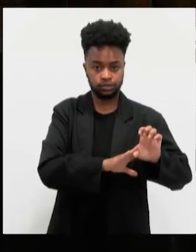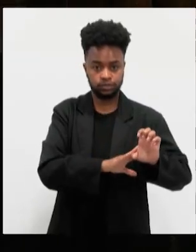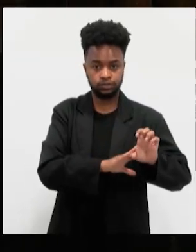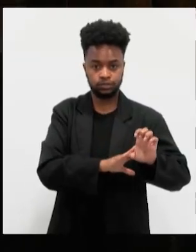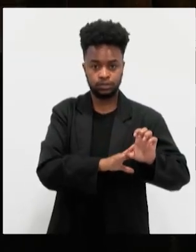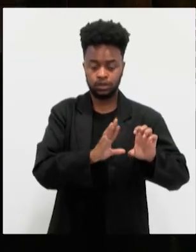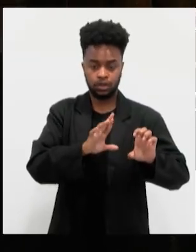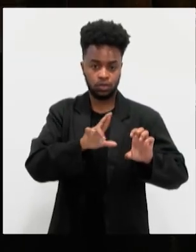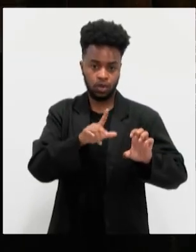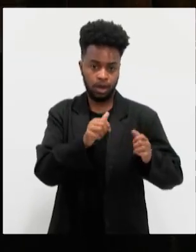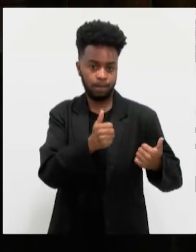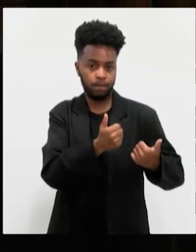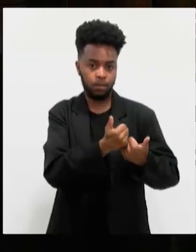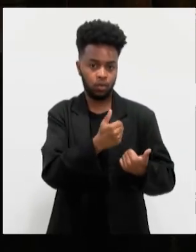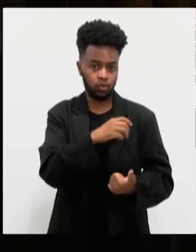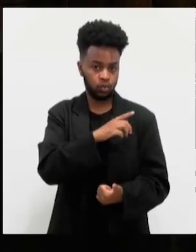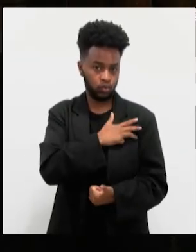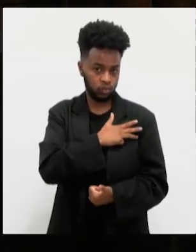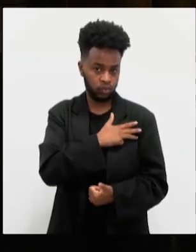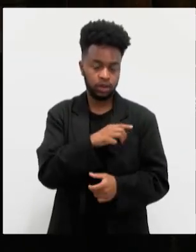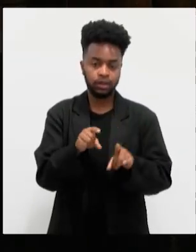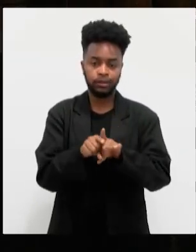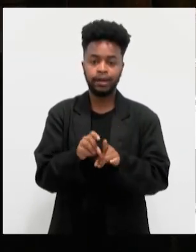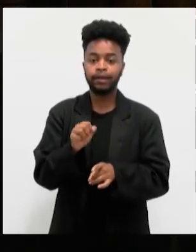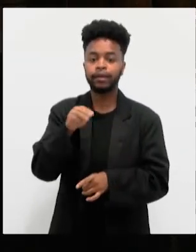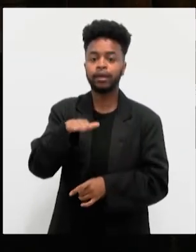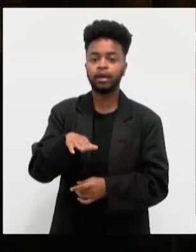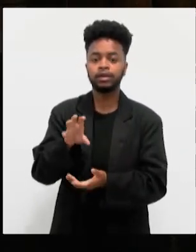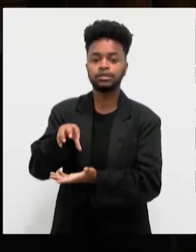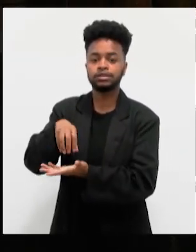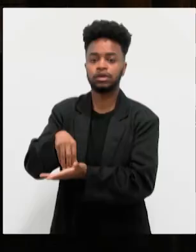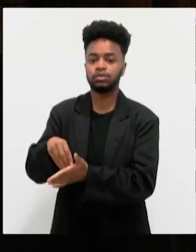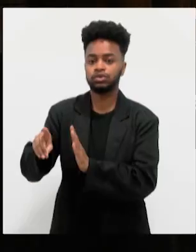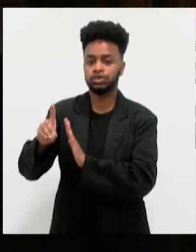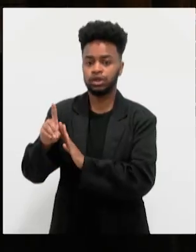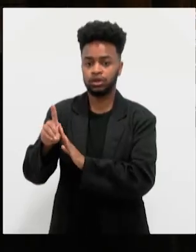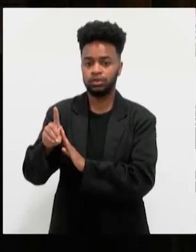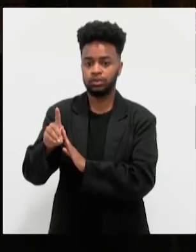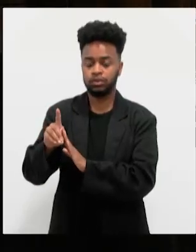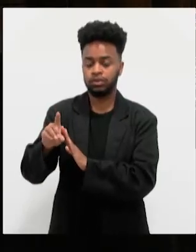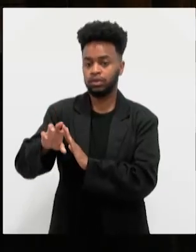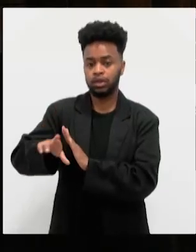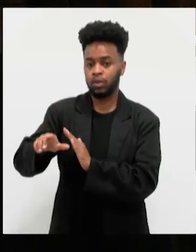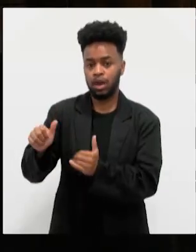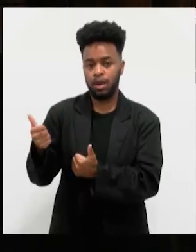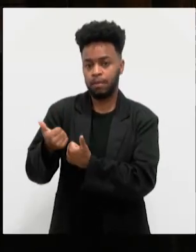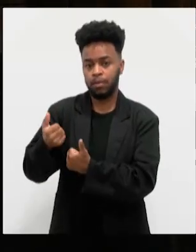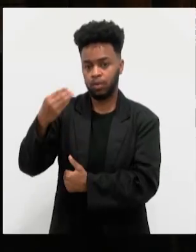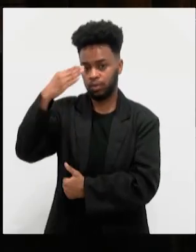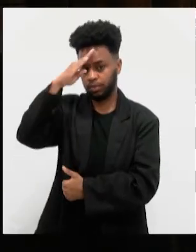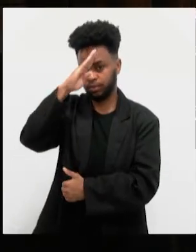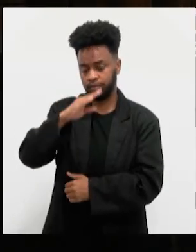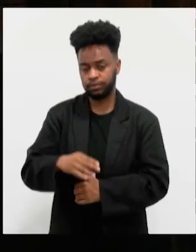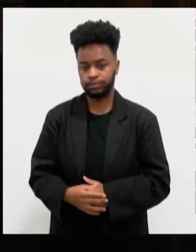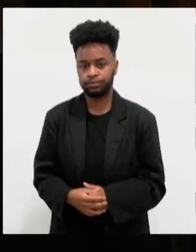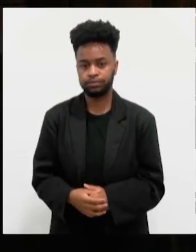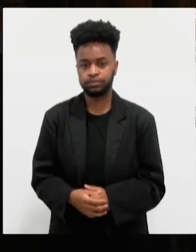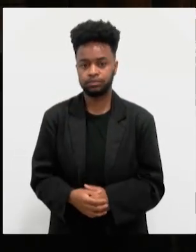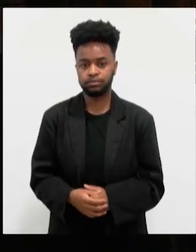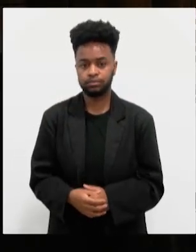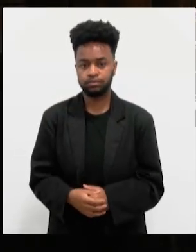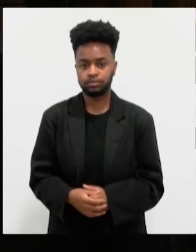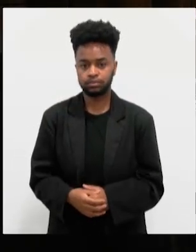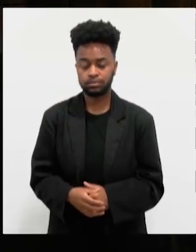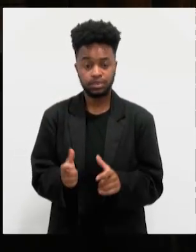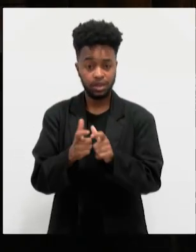ser lulista, e quem era de centro-direita e que não era bolsonarista. A